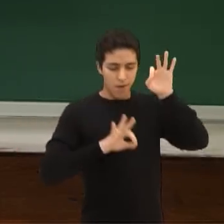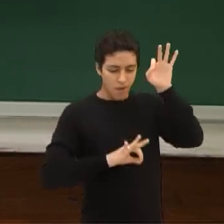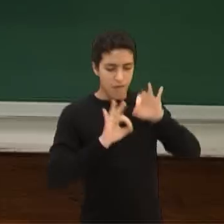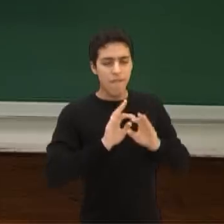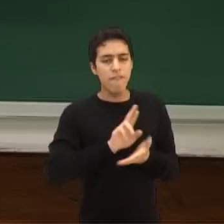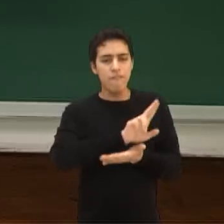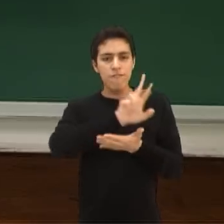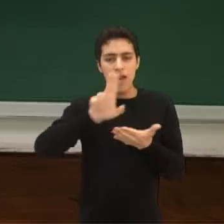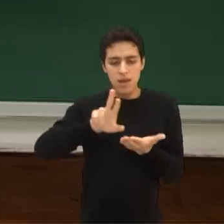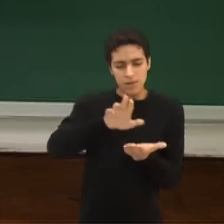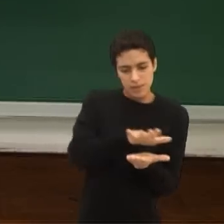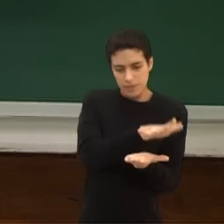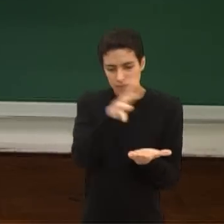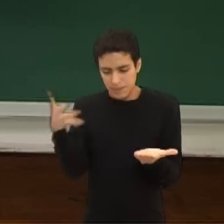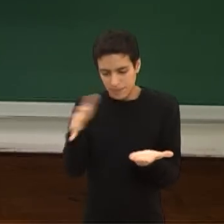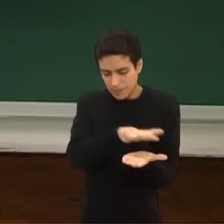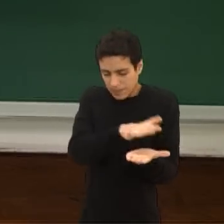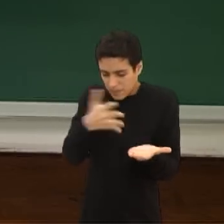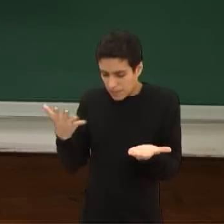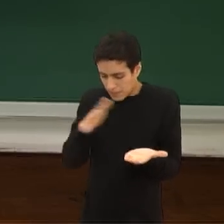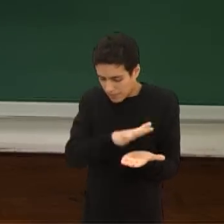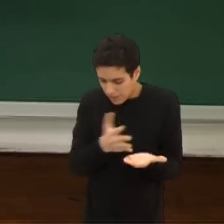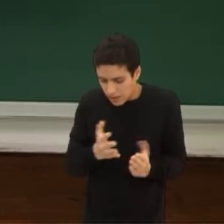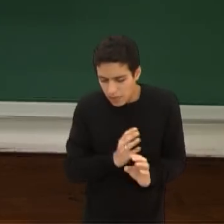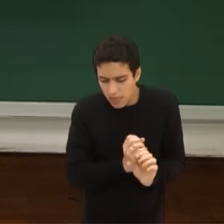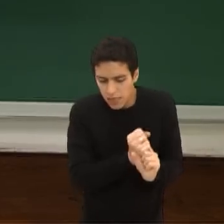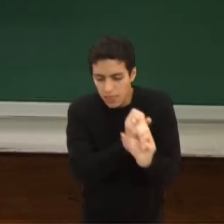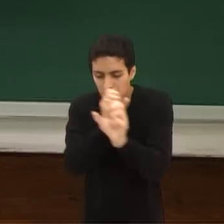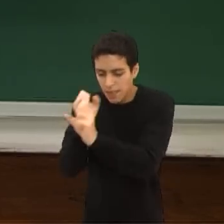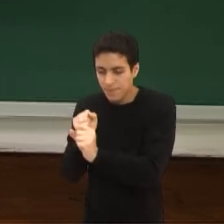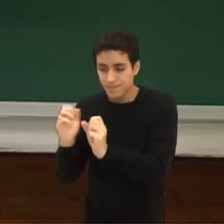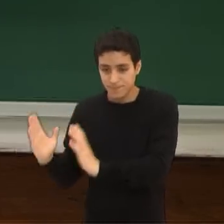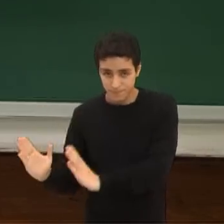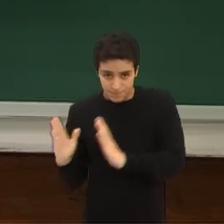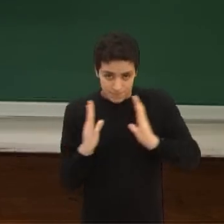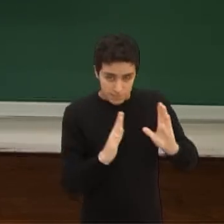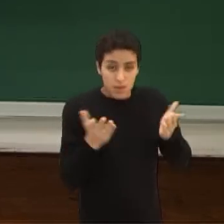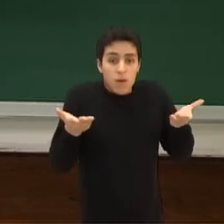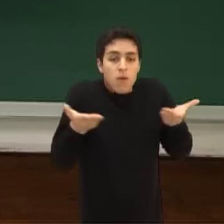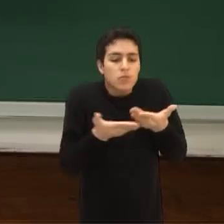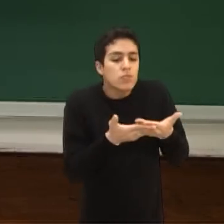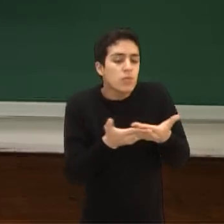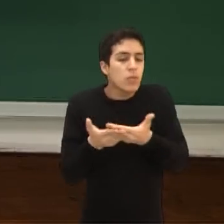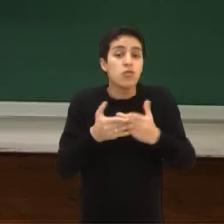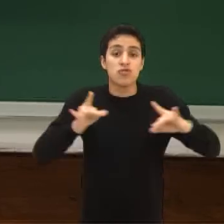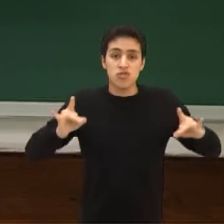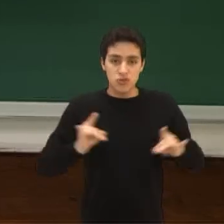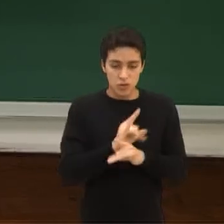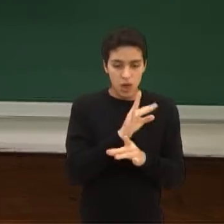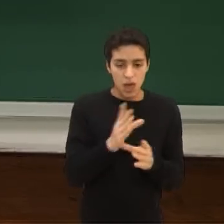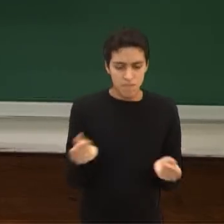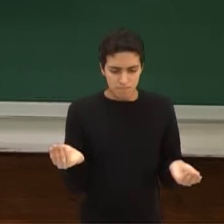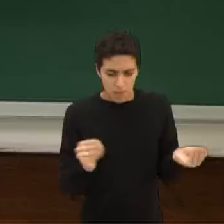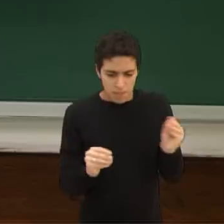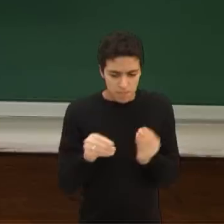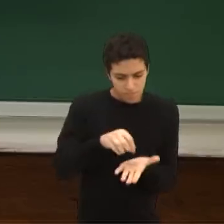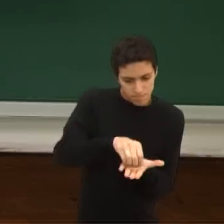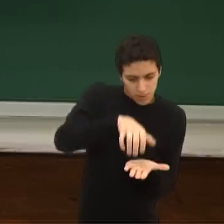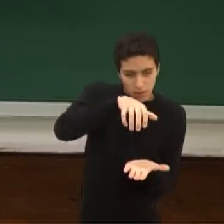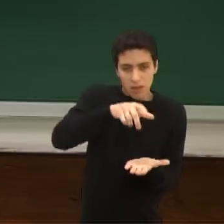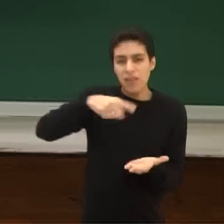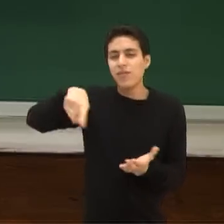planificações. Hoje, nós vamos estar vendo os sólidos já montados e vocês vão construir uma